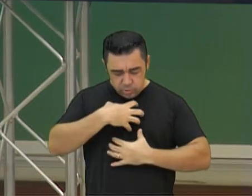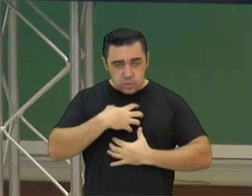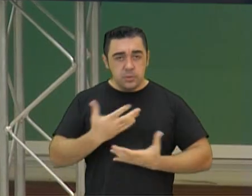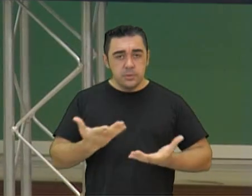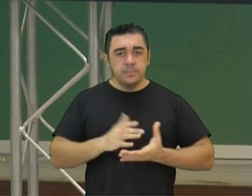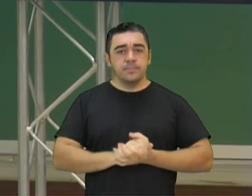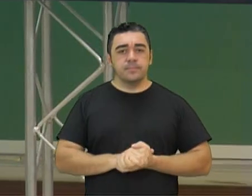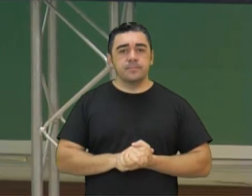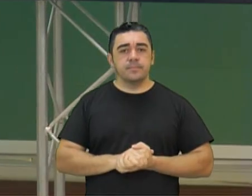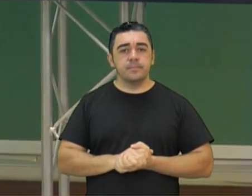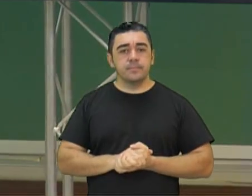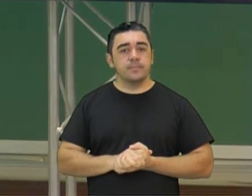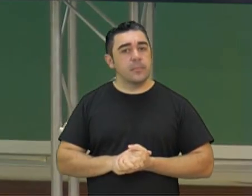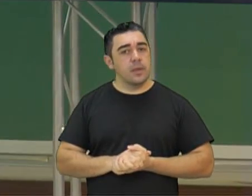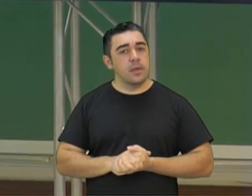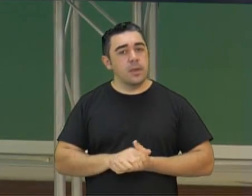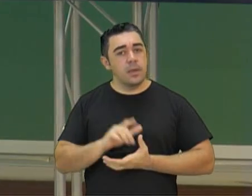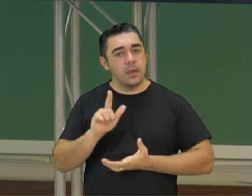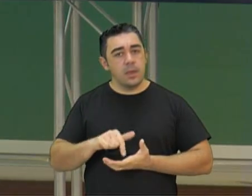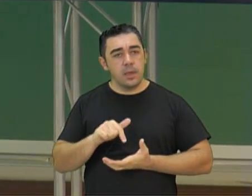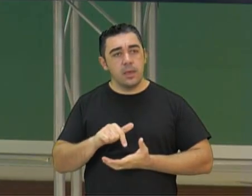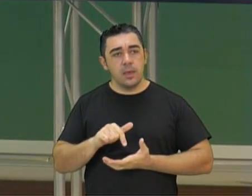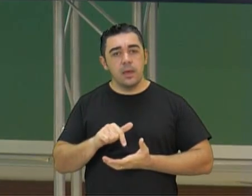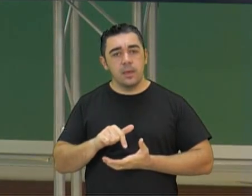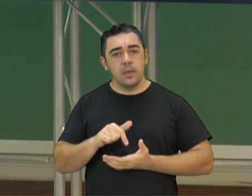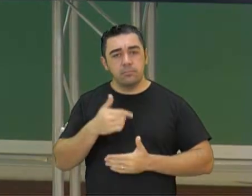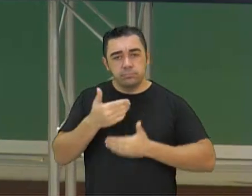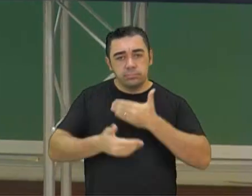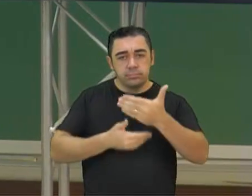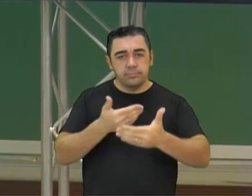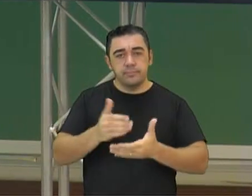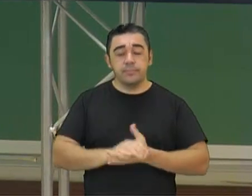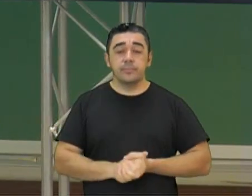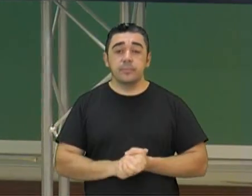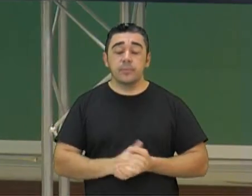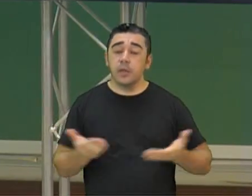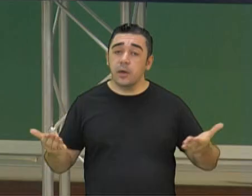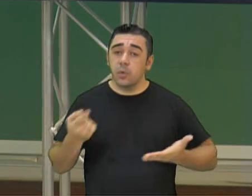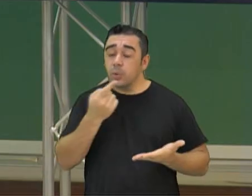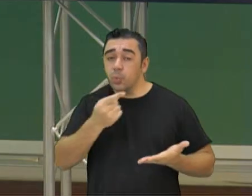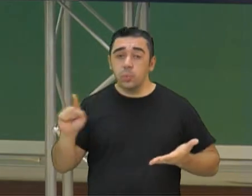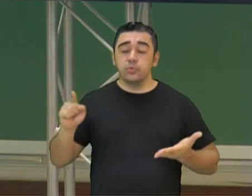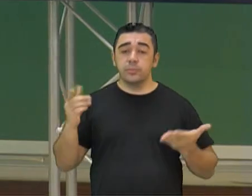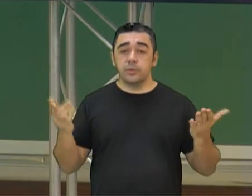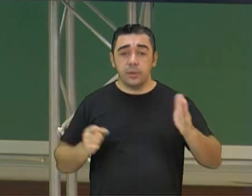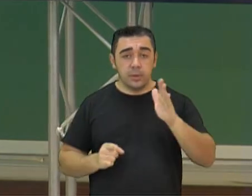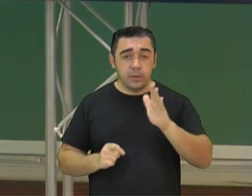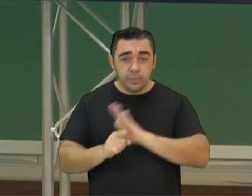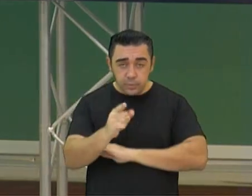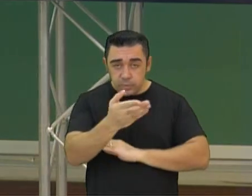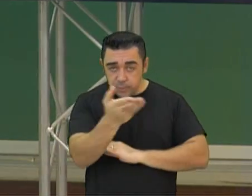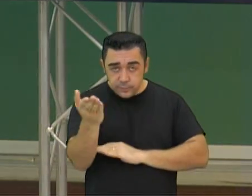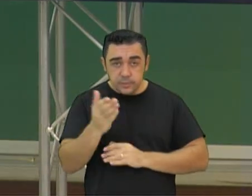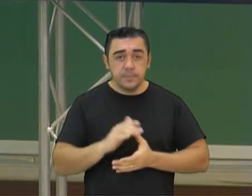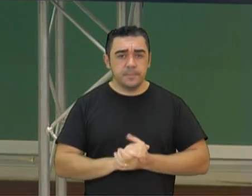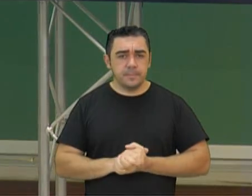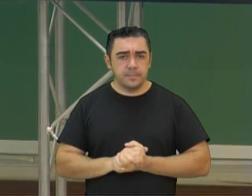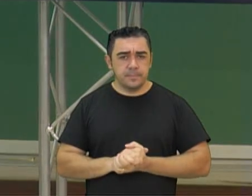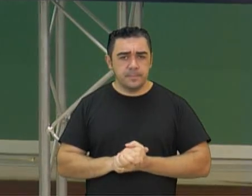sentindo, né? E isso é uma coisa que é gradativa, né? E por último, eu tenho uma questão aqui.